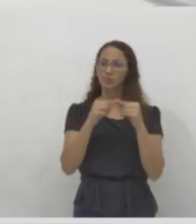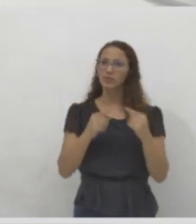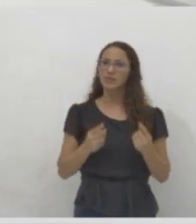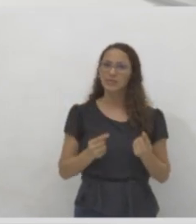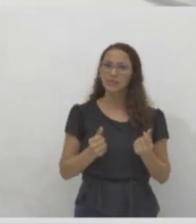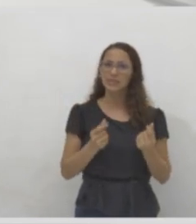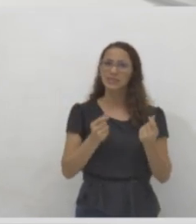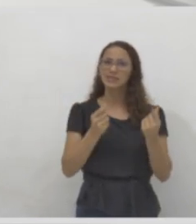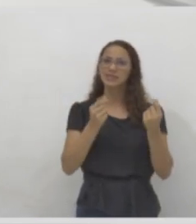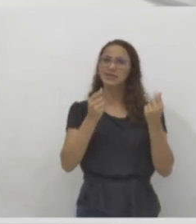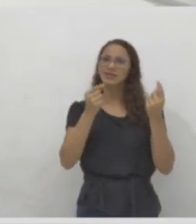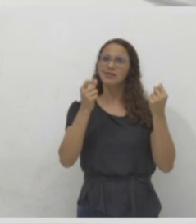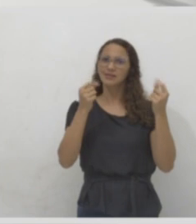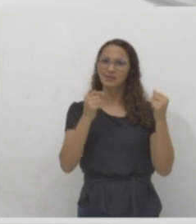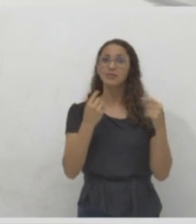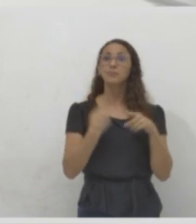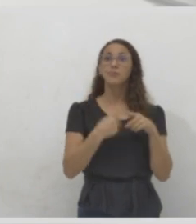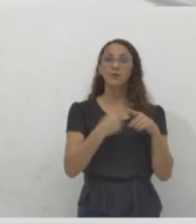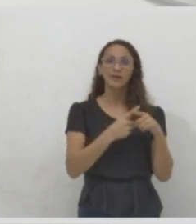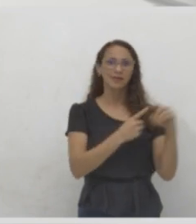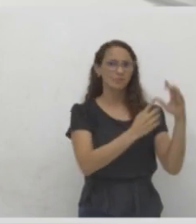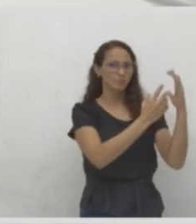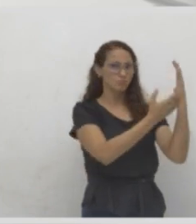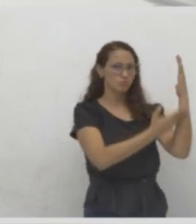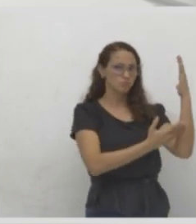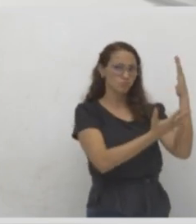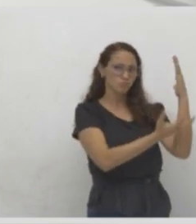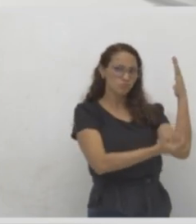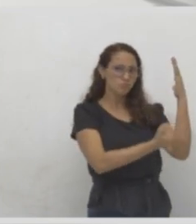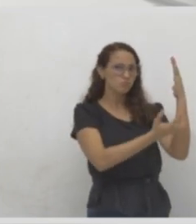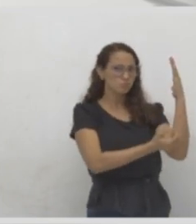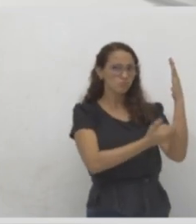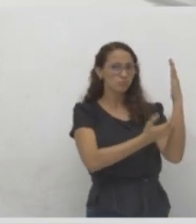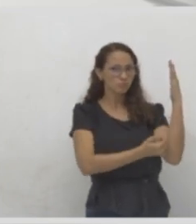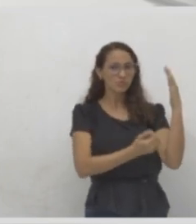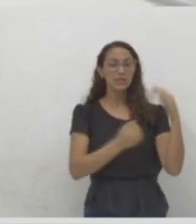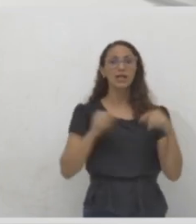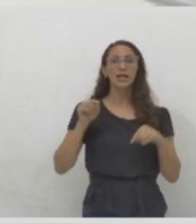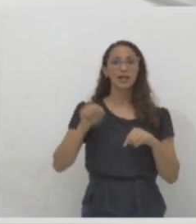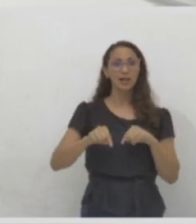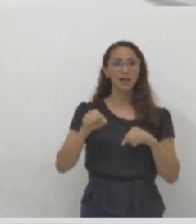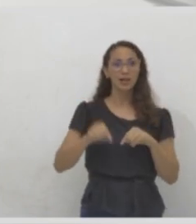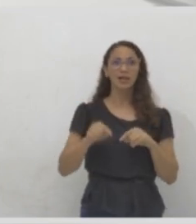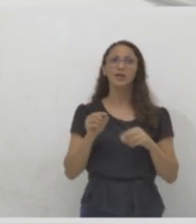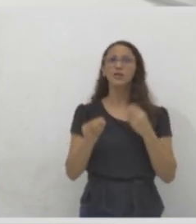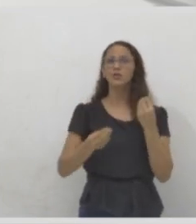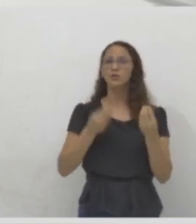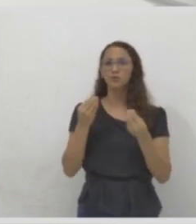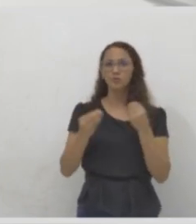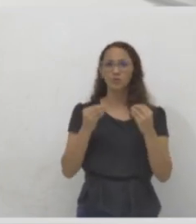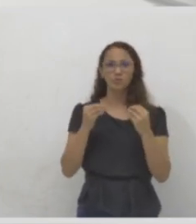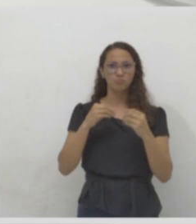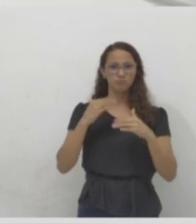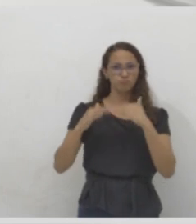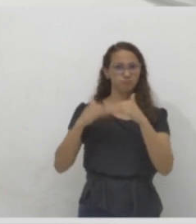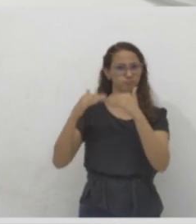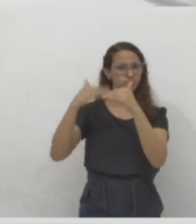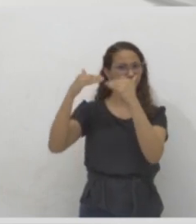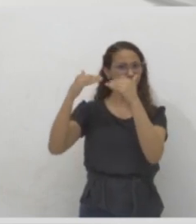da seringa e abrigou um suntuoso projeto arquitetônico profundamente inspirado nas referências estéticas